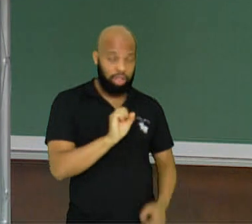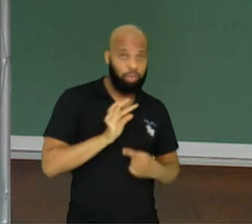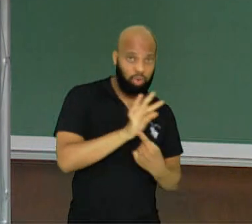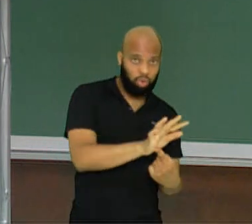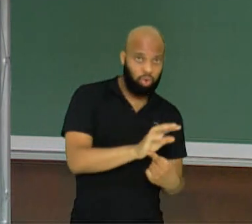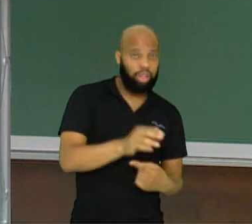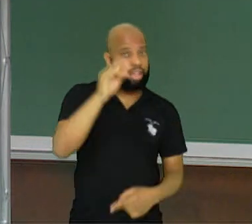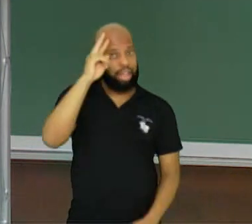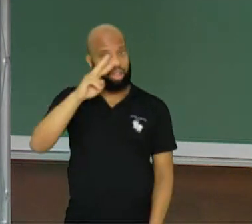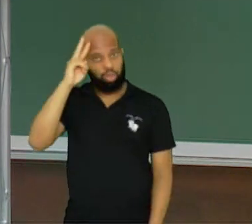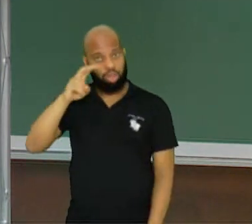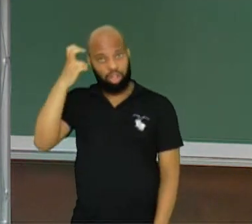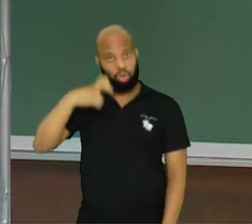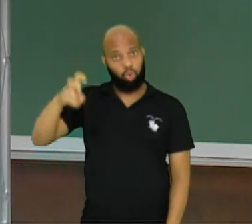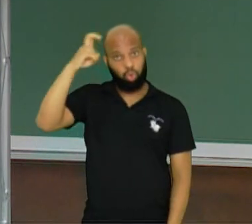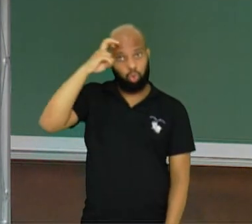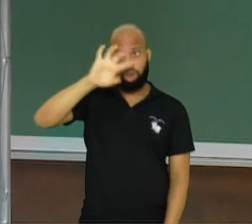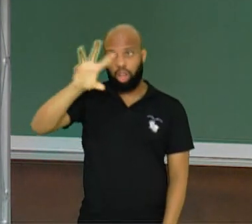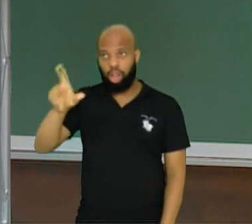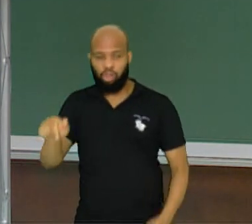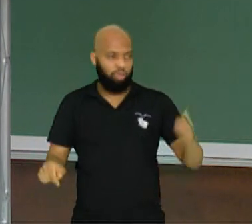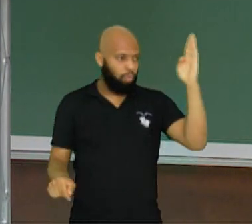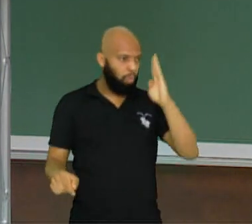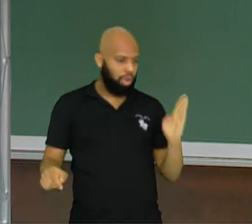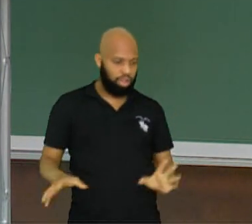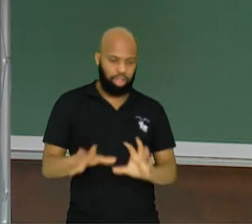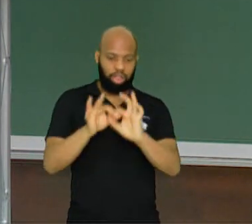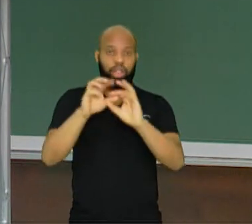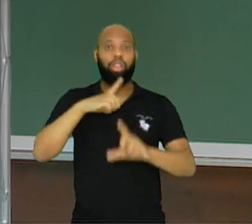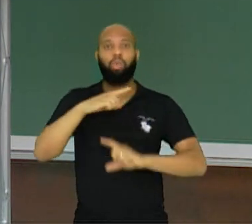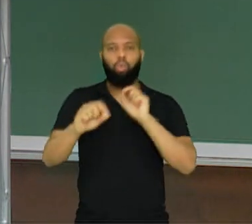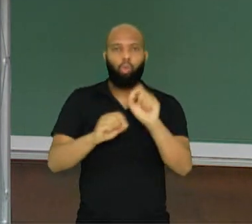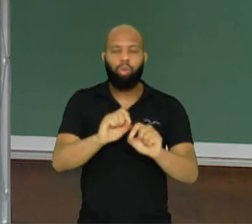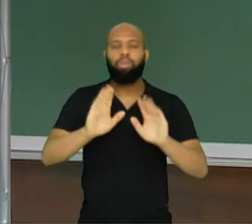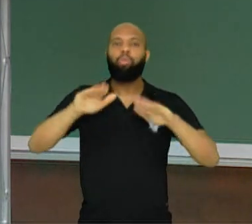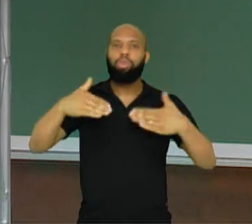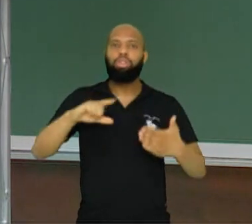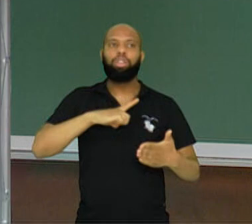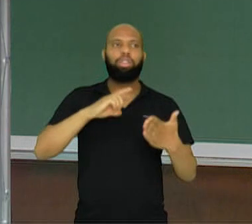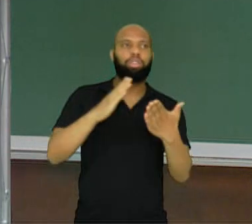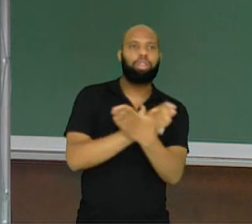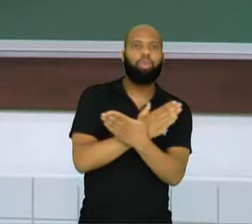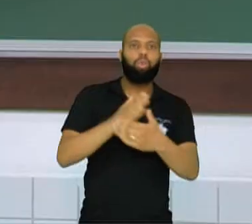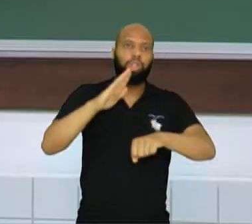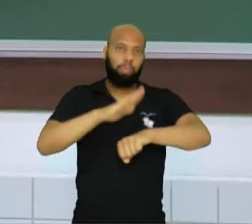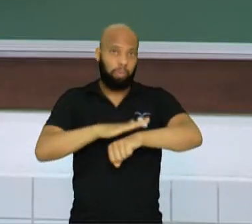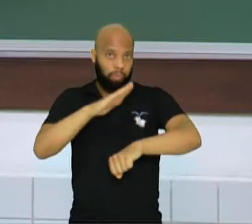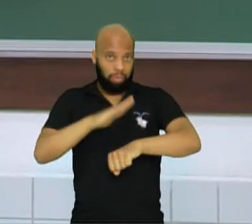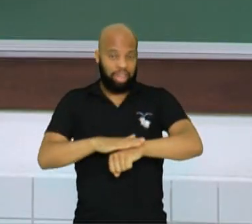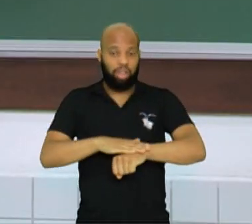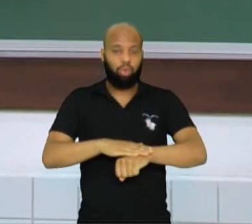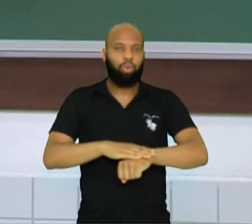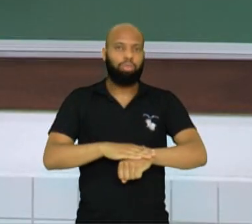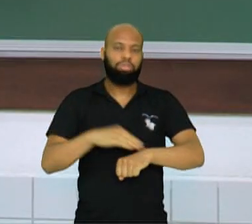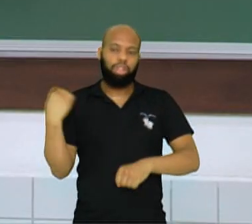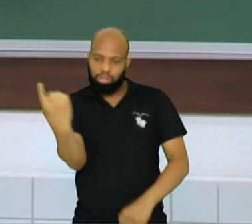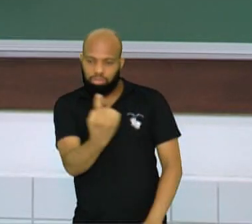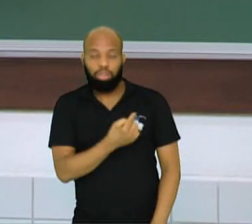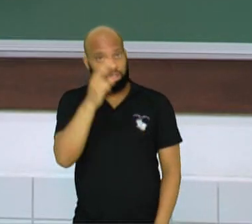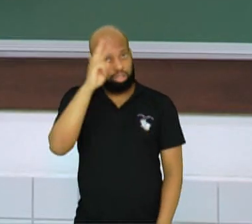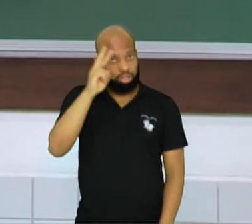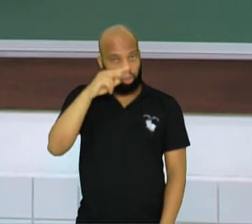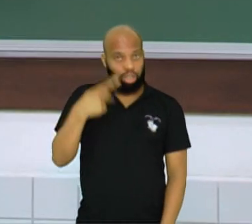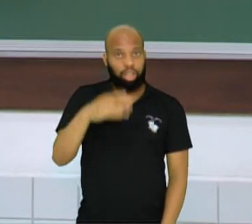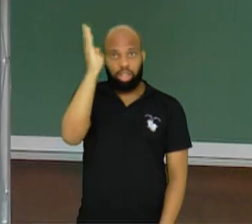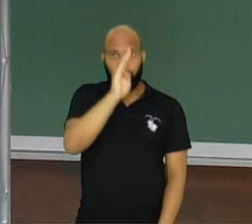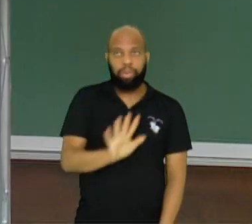da cultura afro-brasileira, olha só, ela acabou em determinados momentos da nossa história aqui no